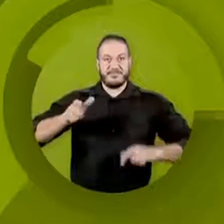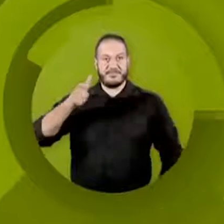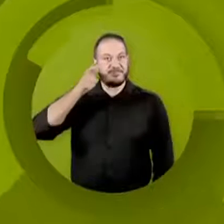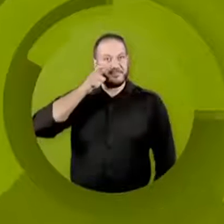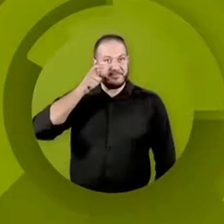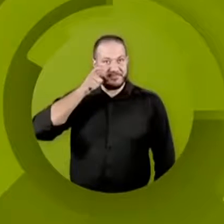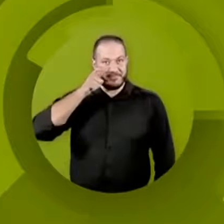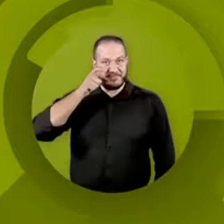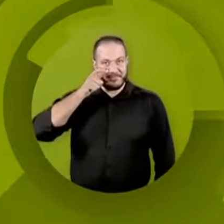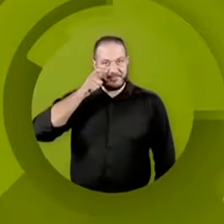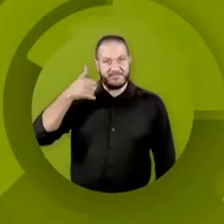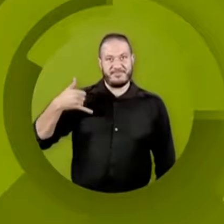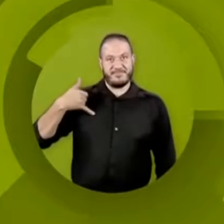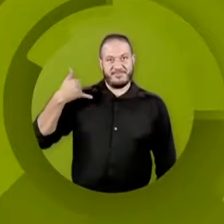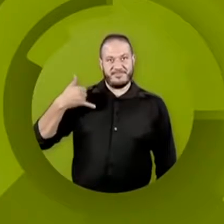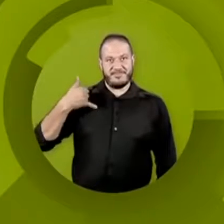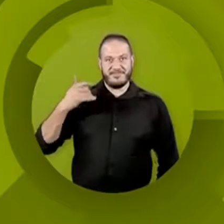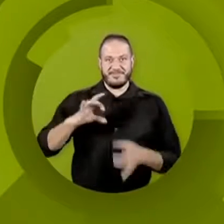livre para todos os públicos.